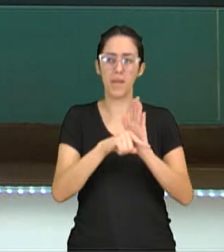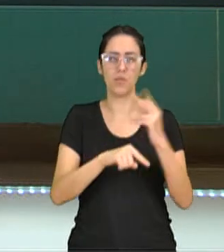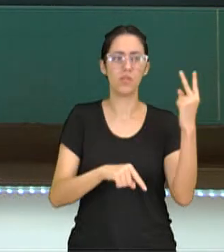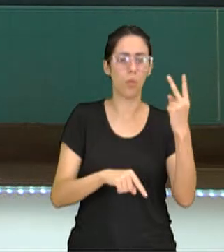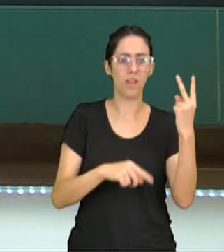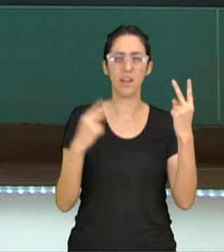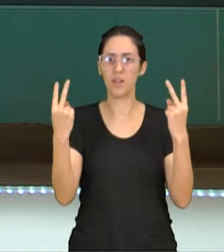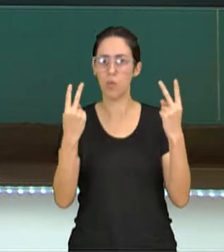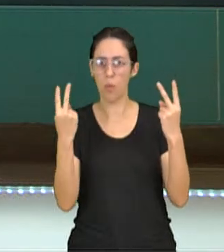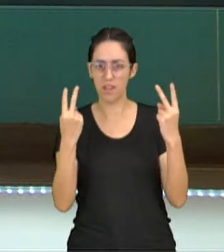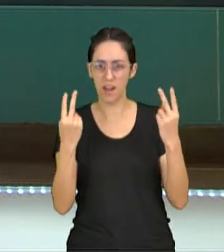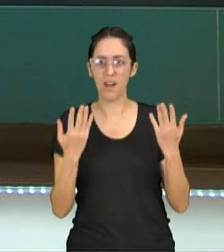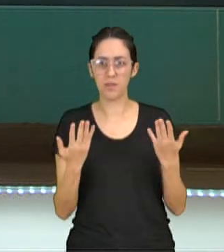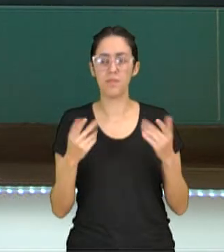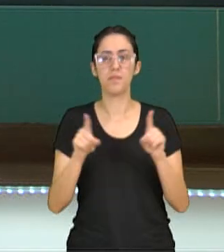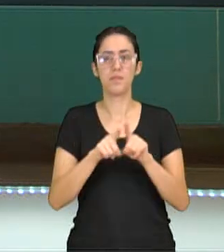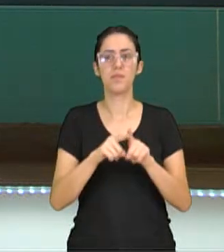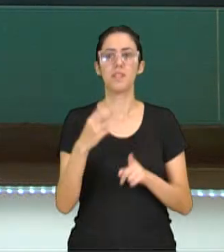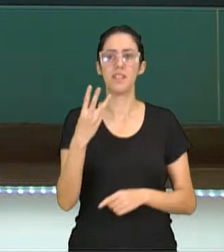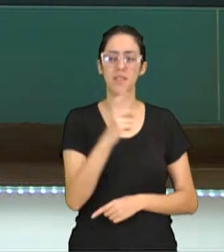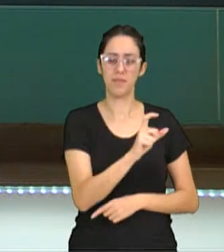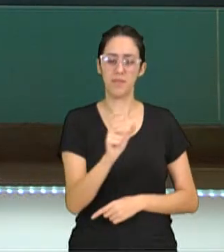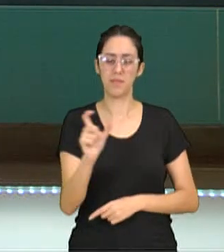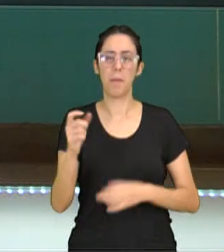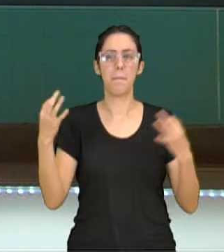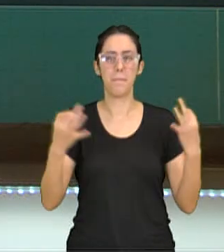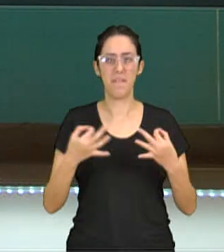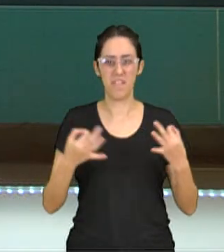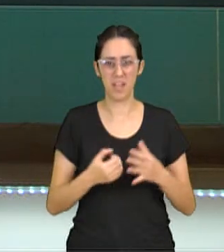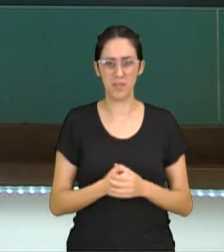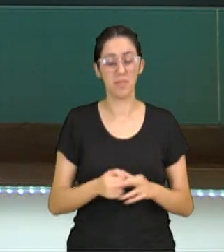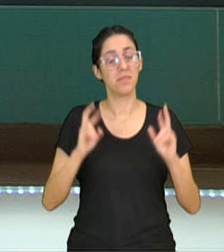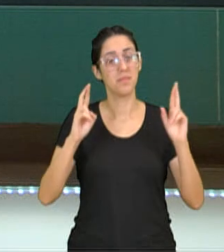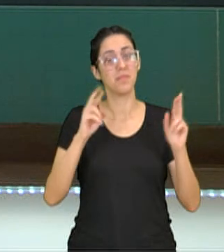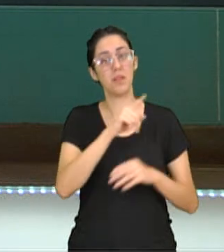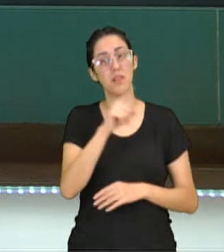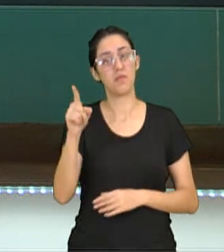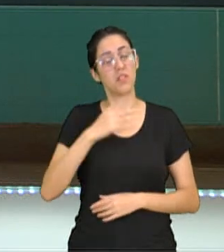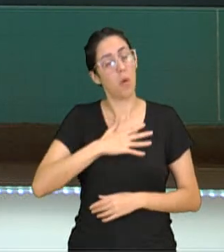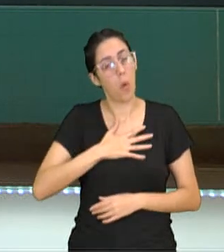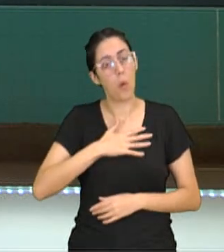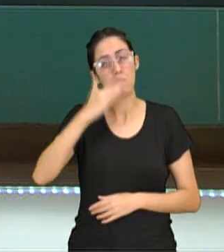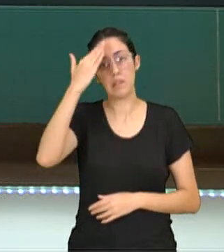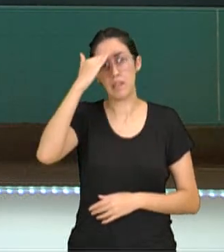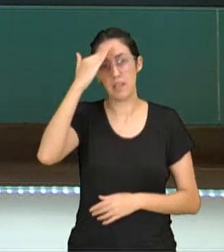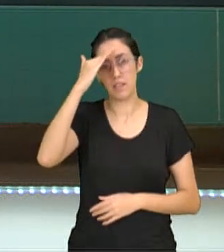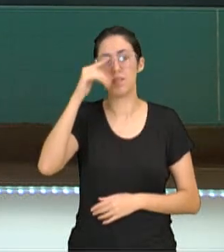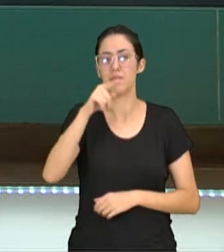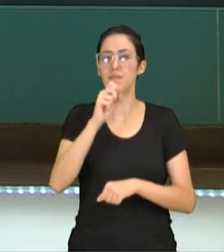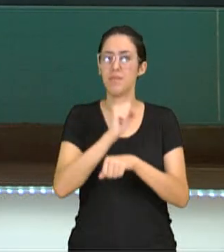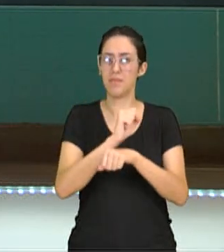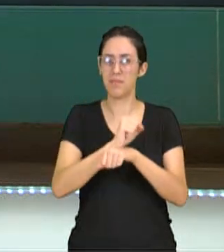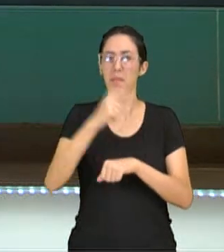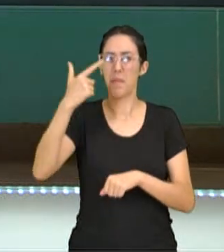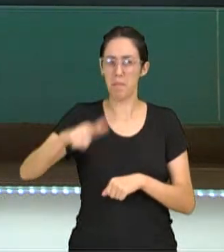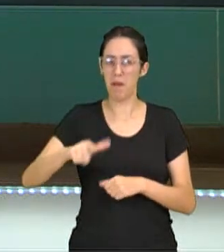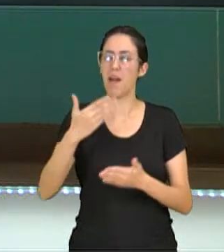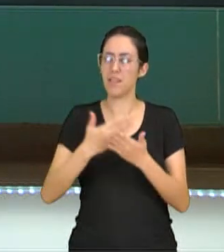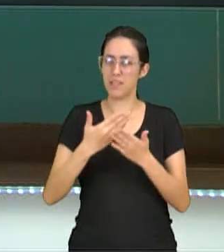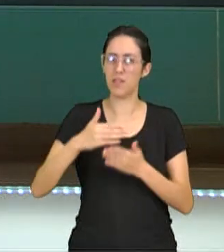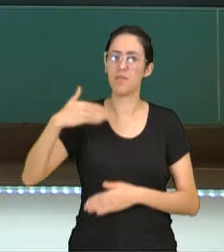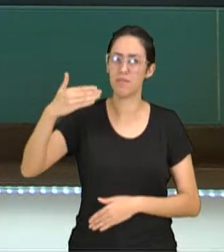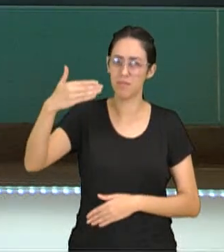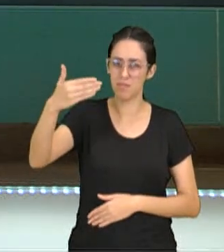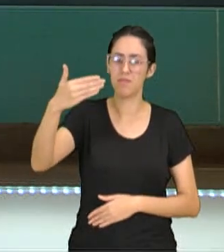nós vamos ver aplicações, e trinômio quadrado perfeito, ok? Espero que vocês tenham entendido. Aguenta aí que vamos ter mais aulas sobre isso para que